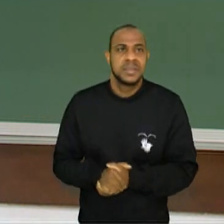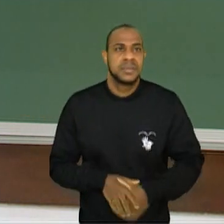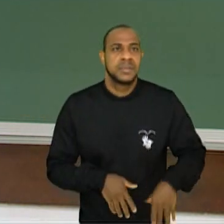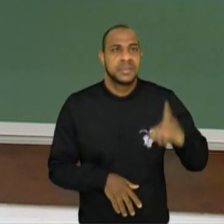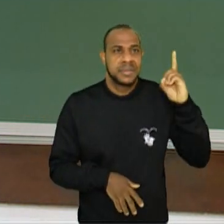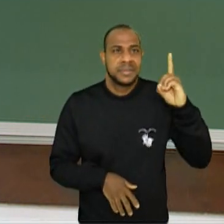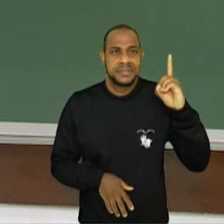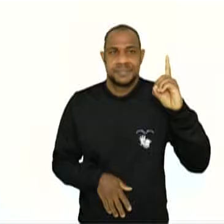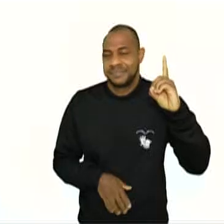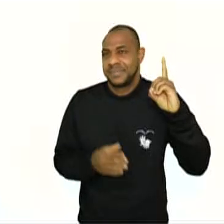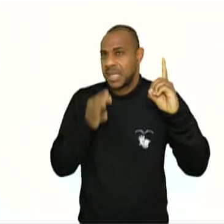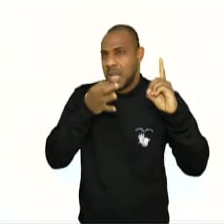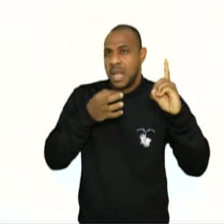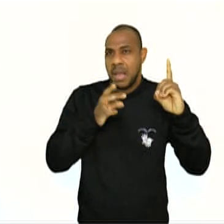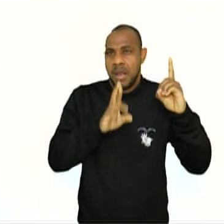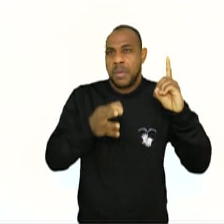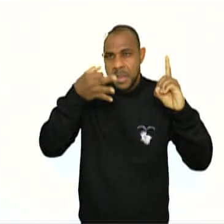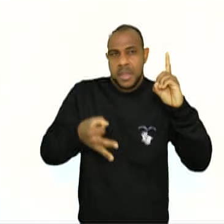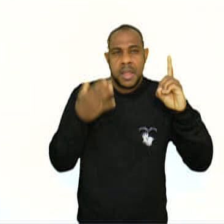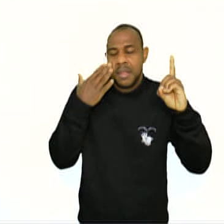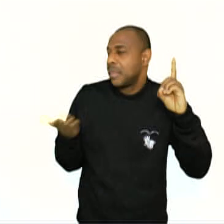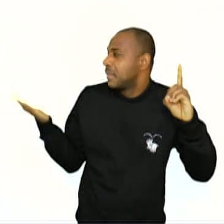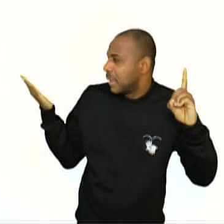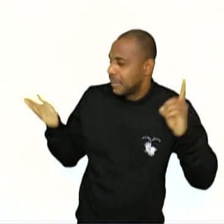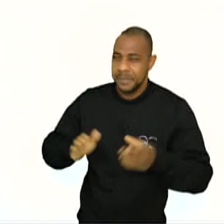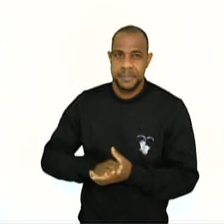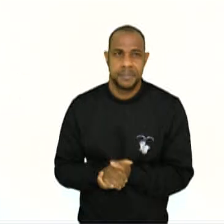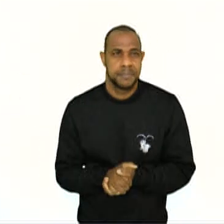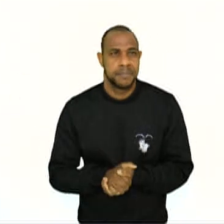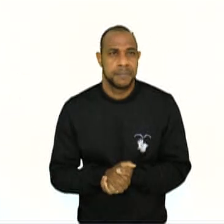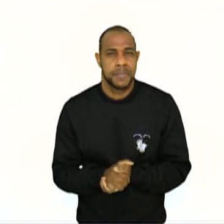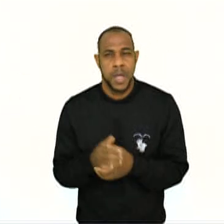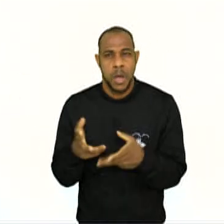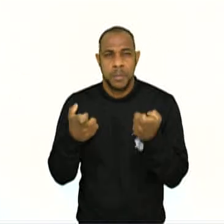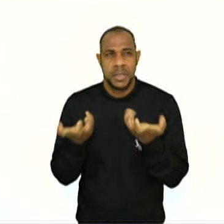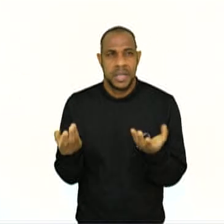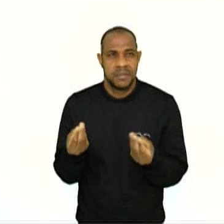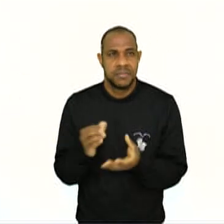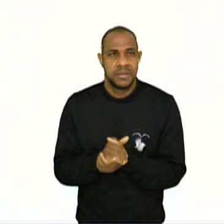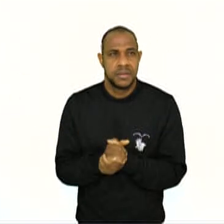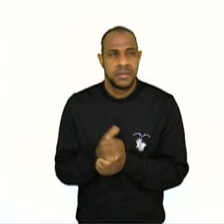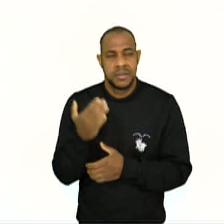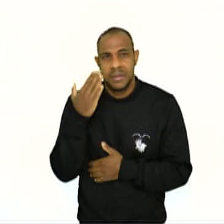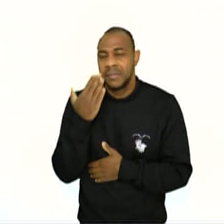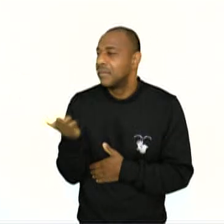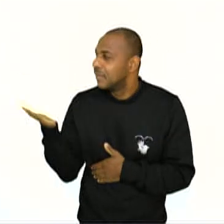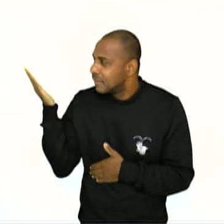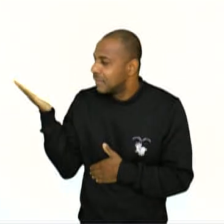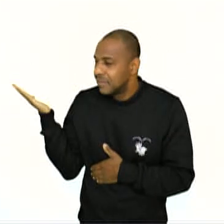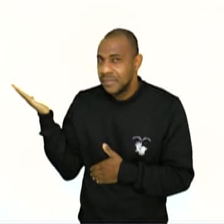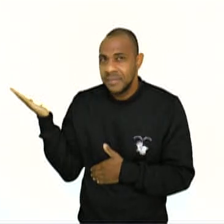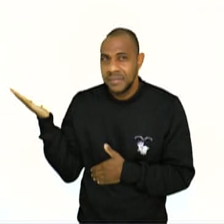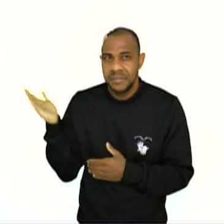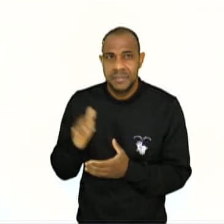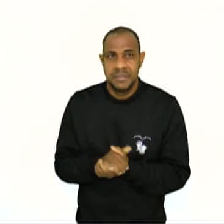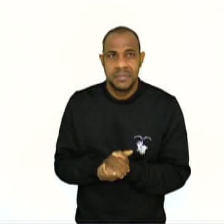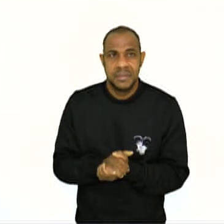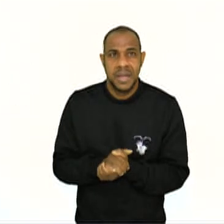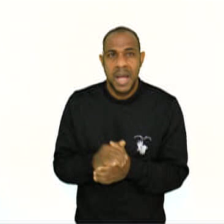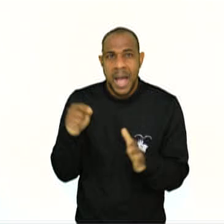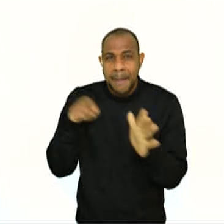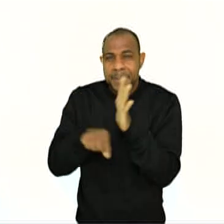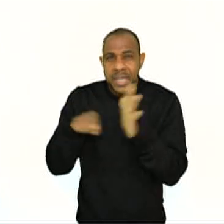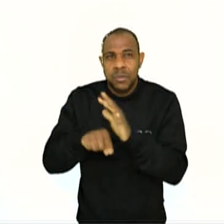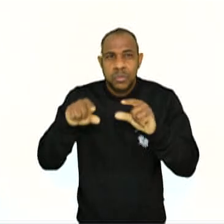deposição de Goulart. Então, a resposta correta é a letra B. Observe aqui, por favor, só um minutinho. Veja, a